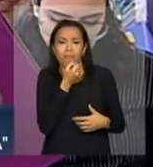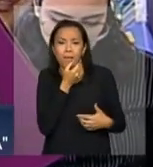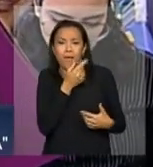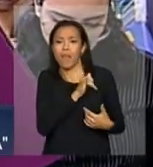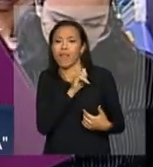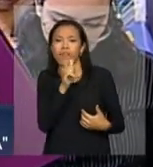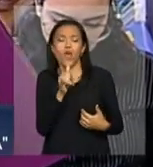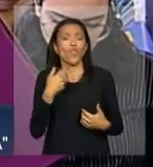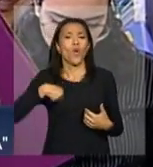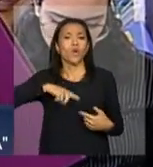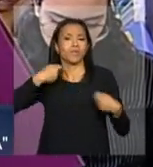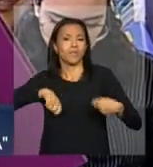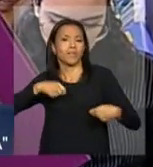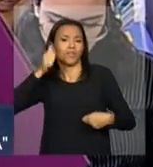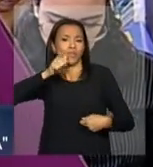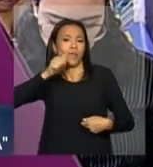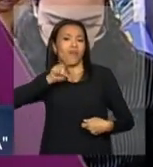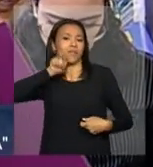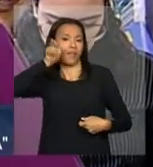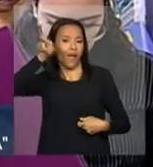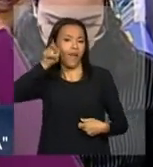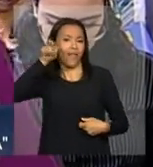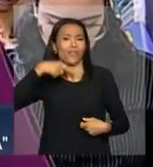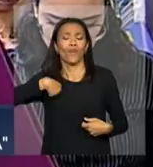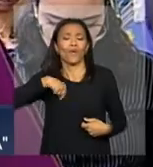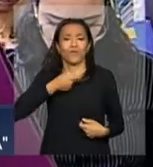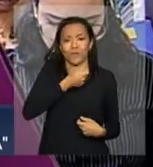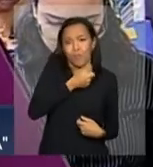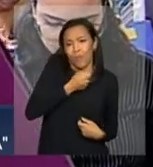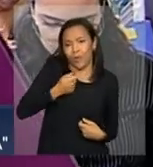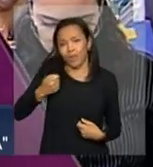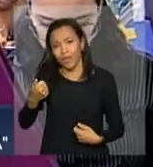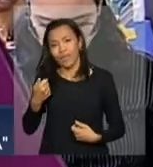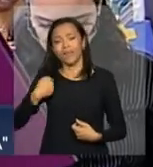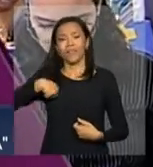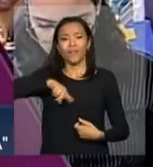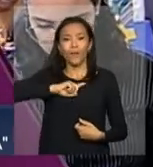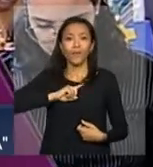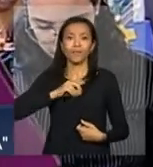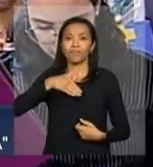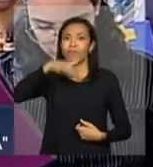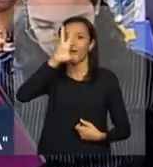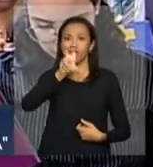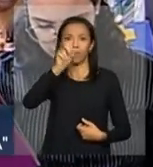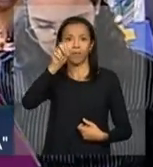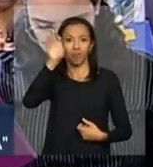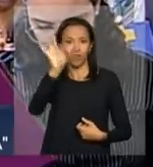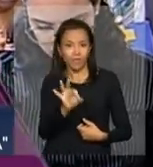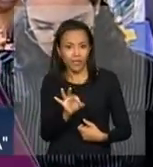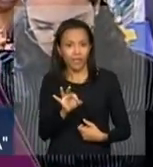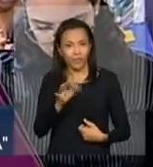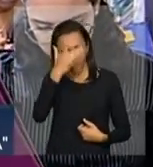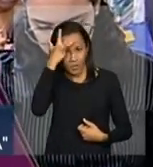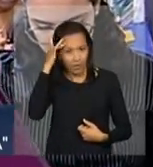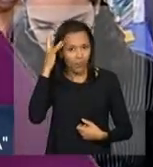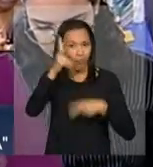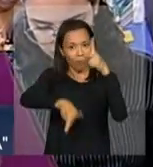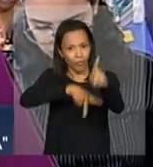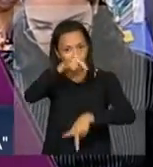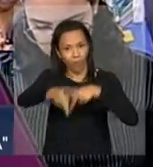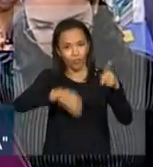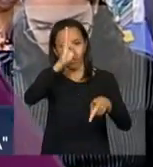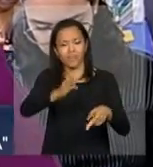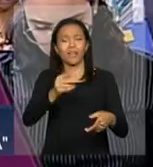precisamos de mais mulher lá, porque nós somos muito pouquinha e nós somos mais da metade da população. E falava justamente da falta